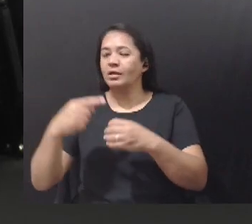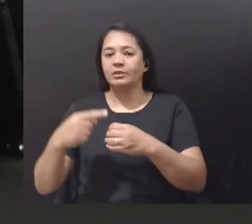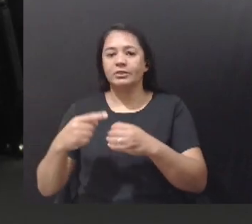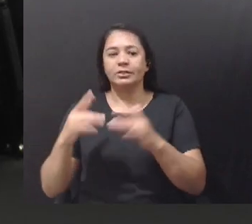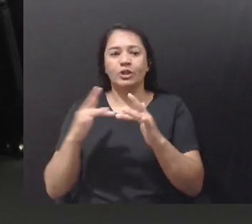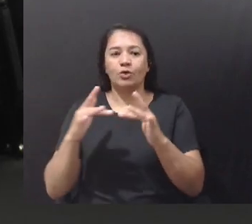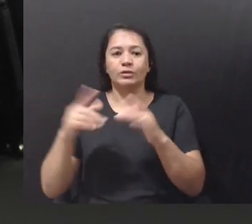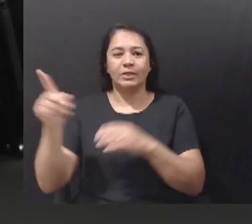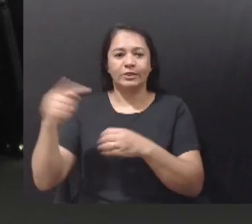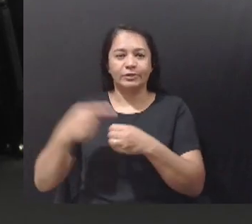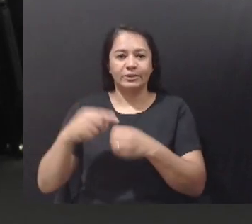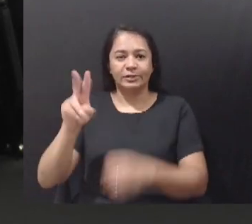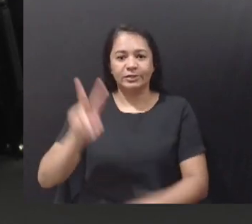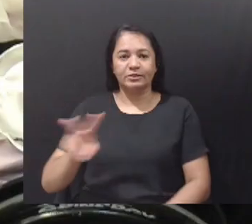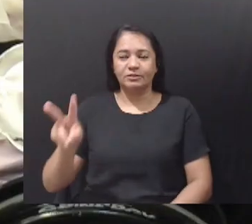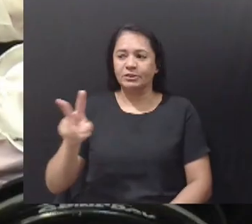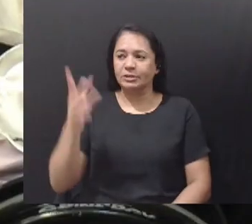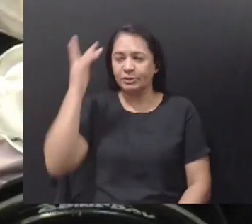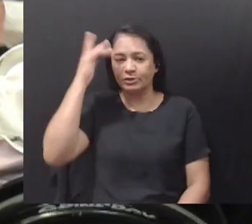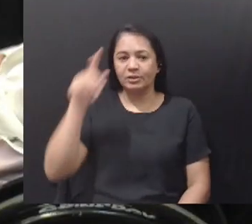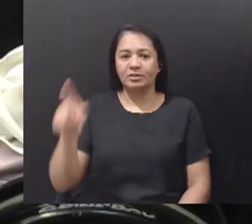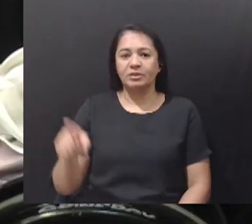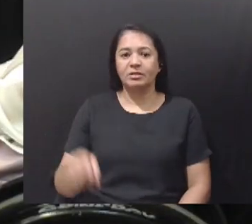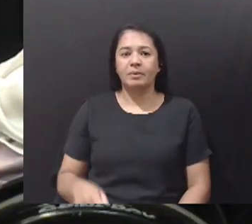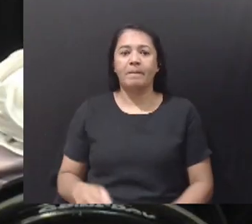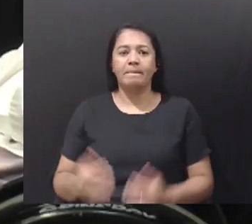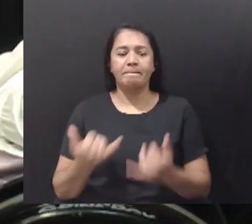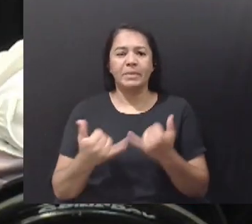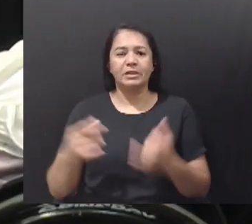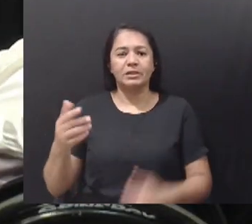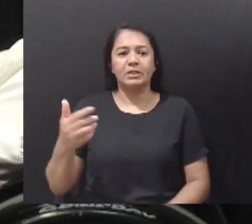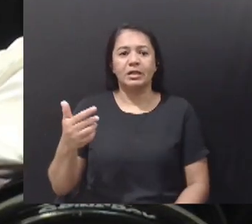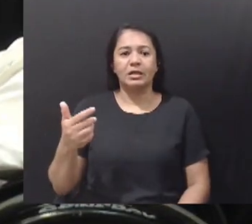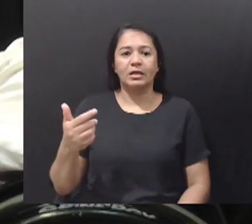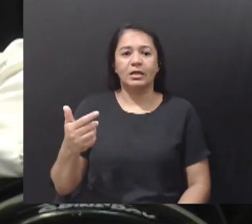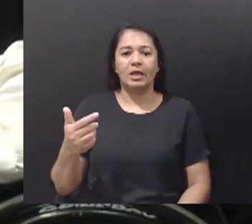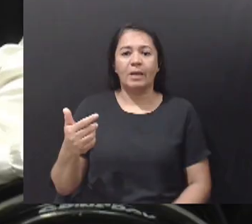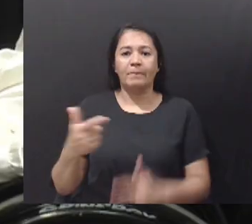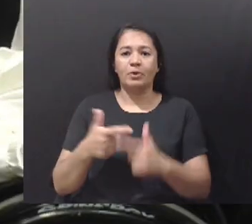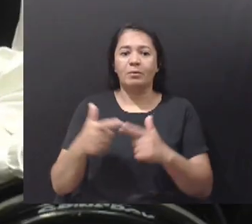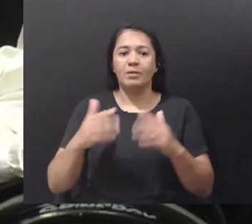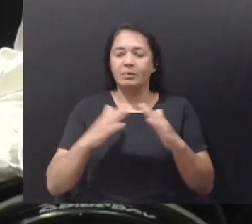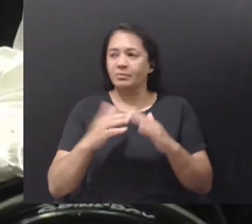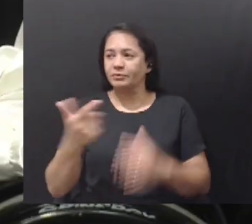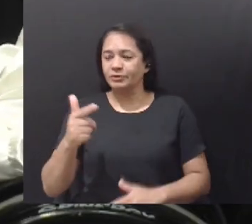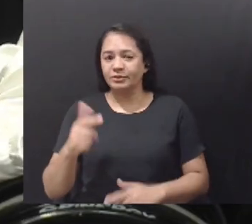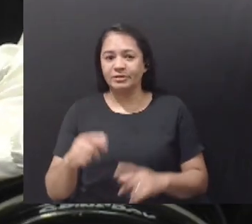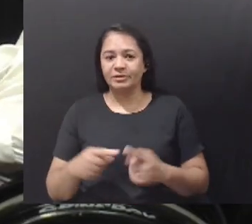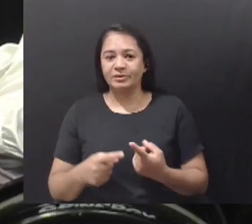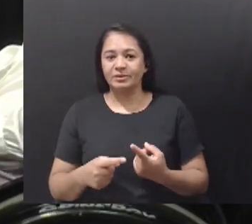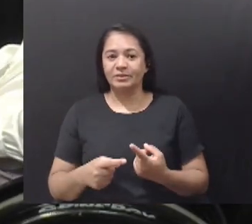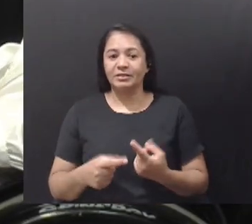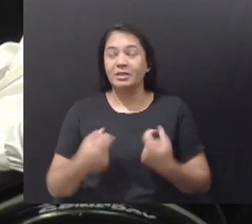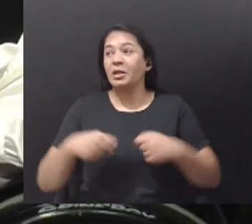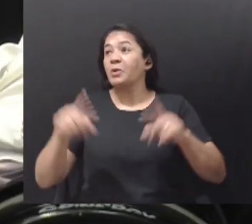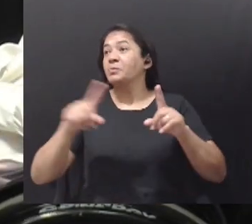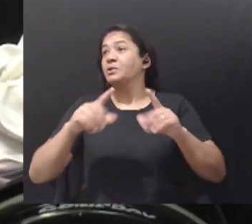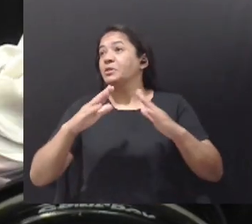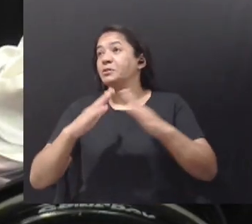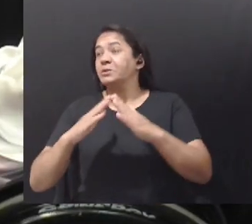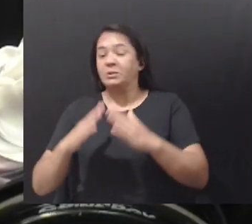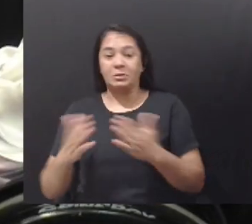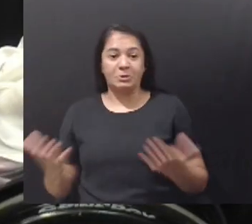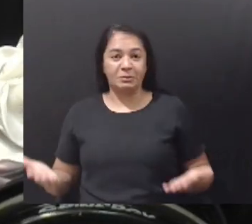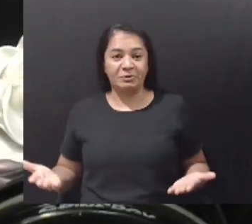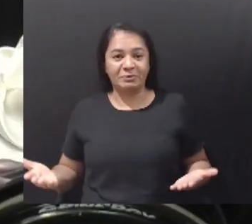em Valinhos, é que Valinhos não tem nenhum problema de habitação, que Valinhos não precisaria, em tese,